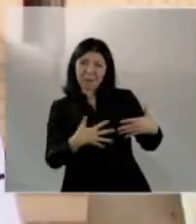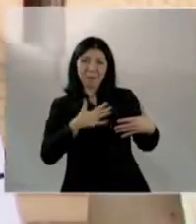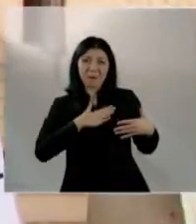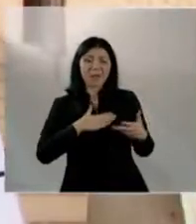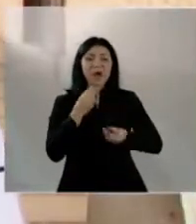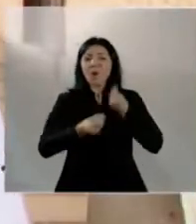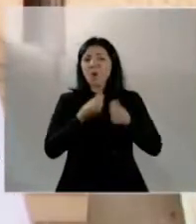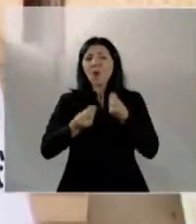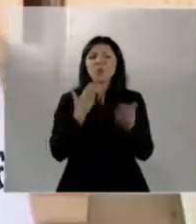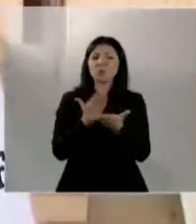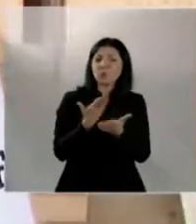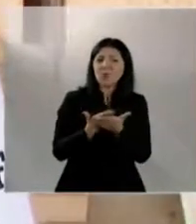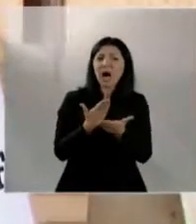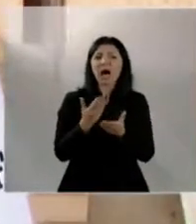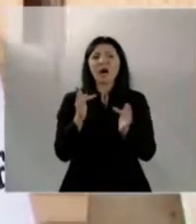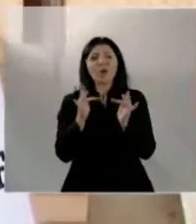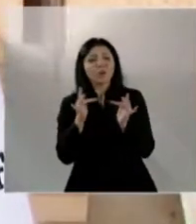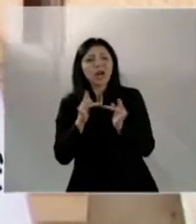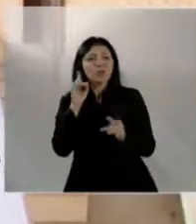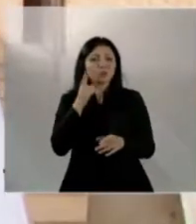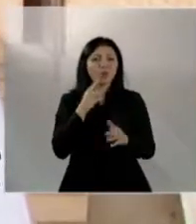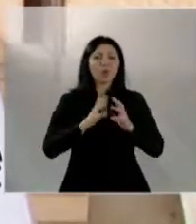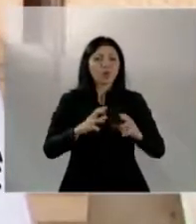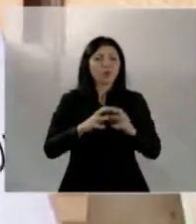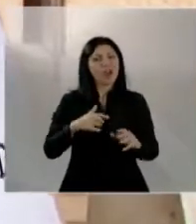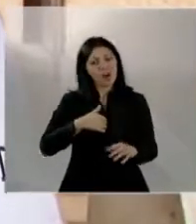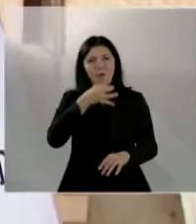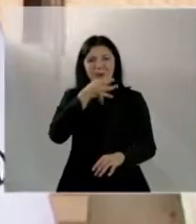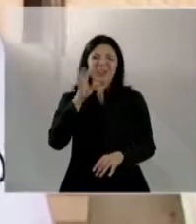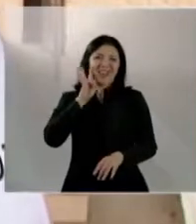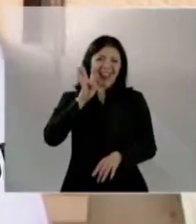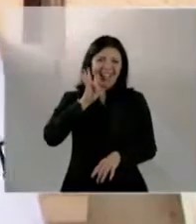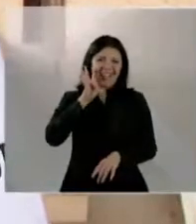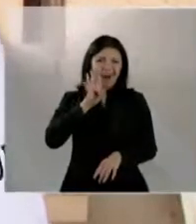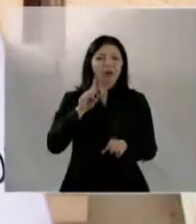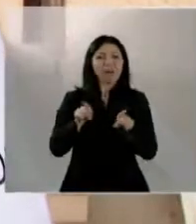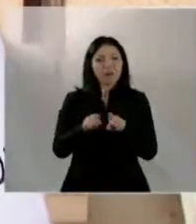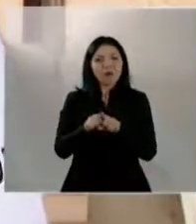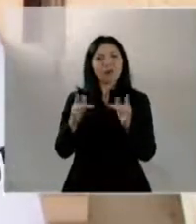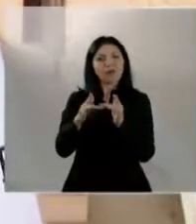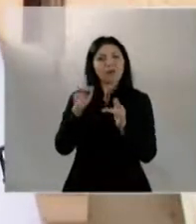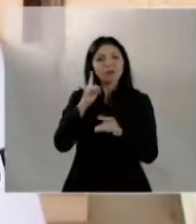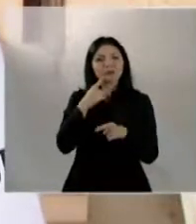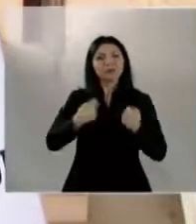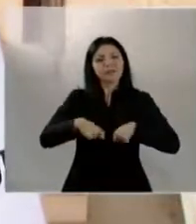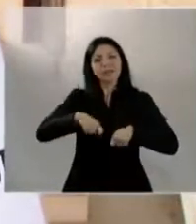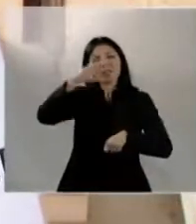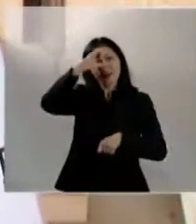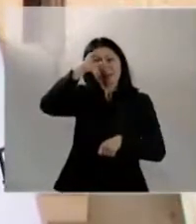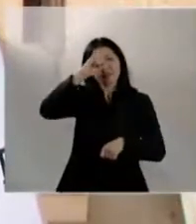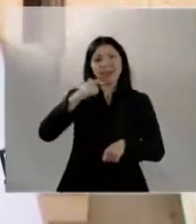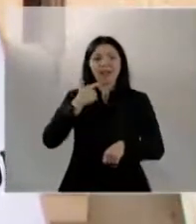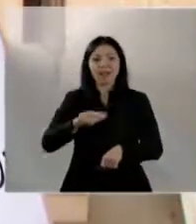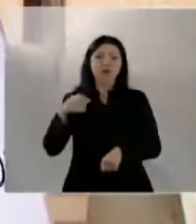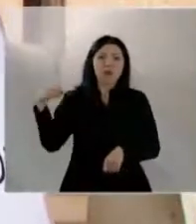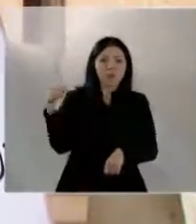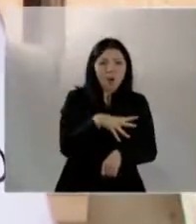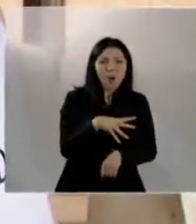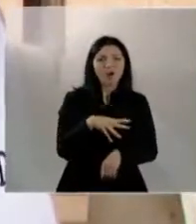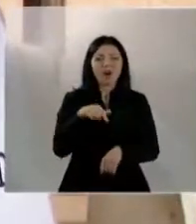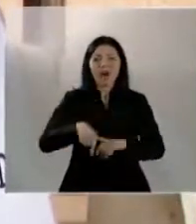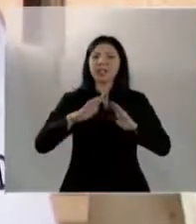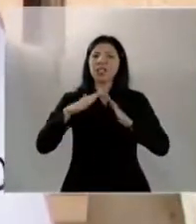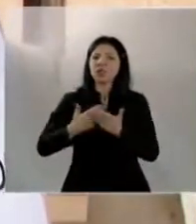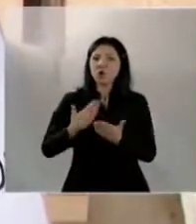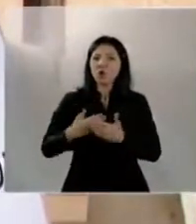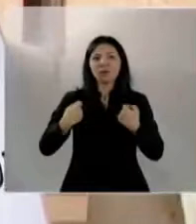era estudar, ter a convivência com os surdos e eu achei legal. Para os surdos, a gente também tem que aprender uma nova língua. A